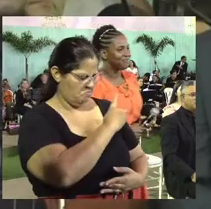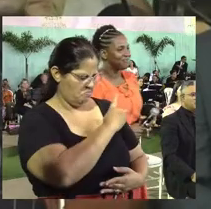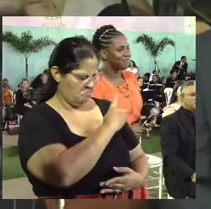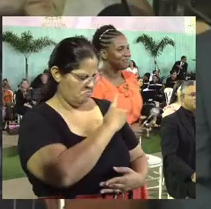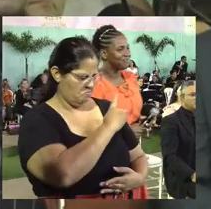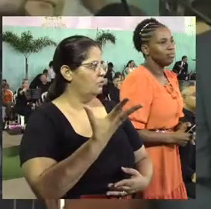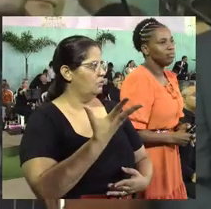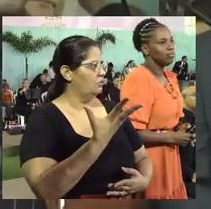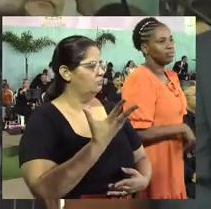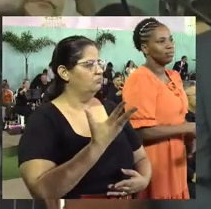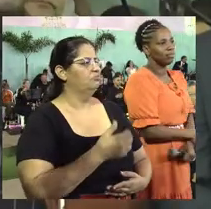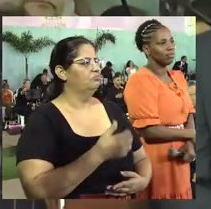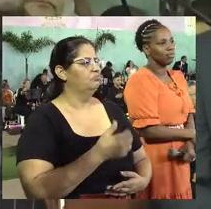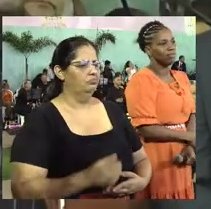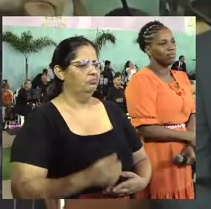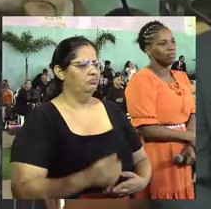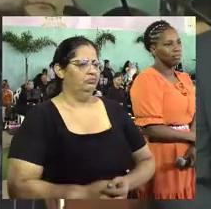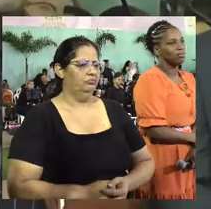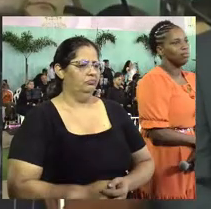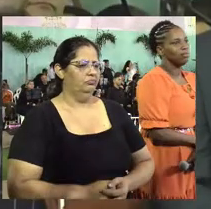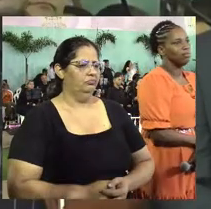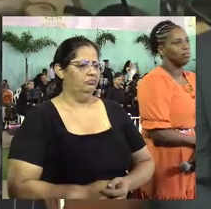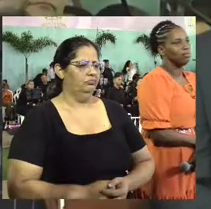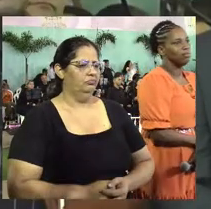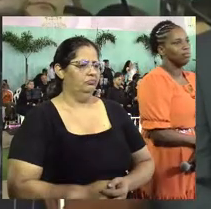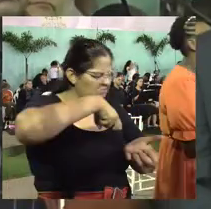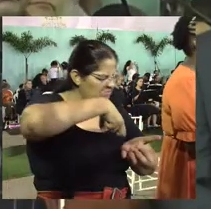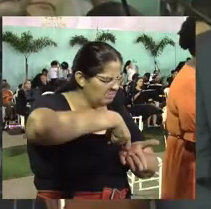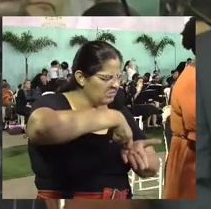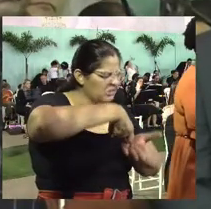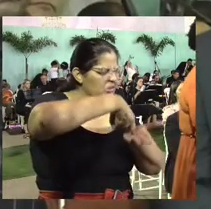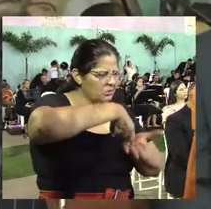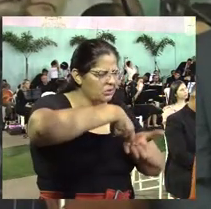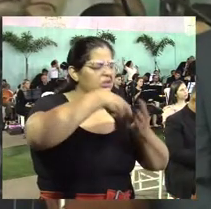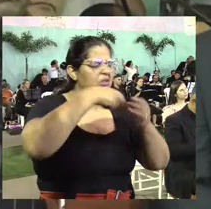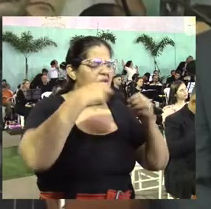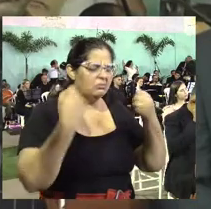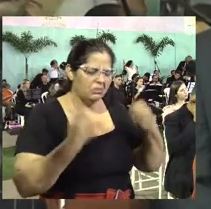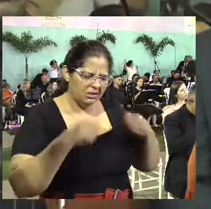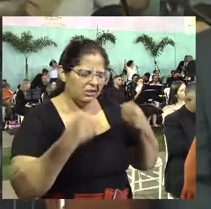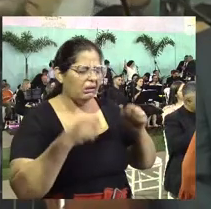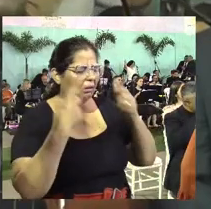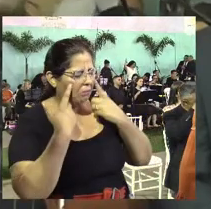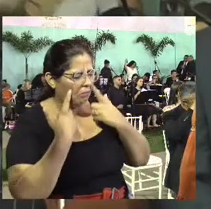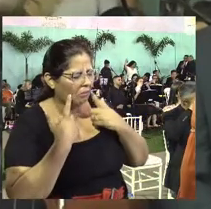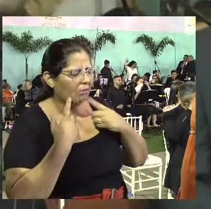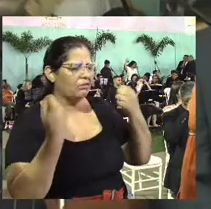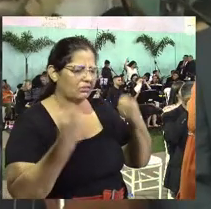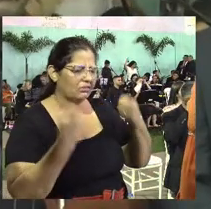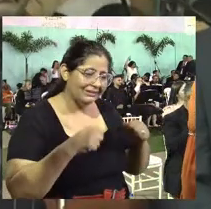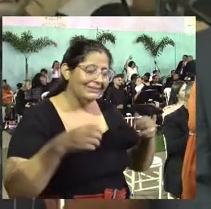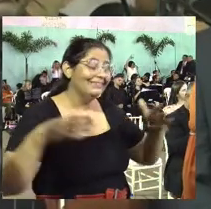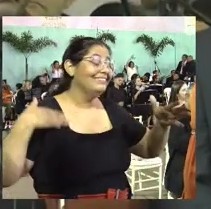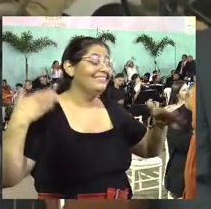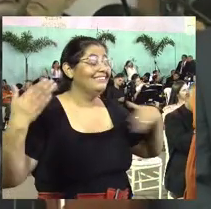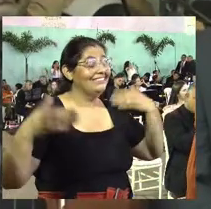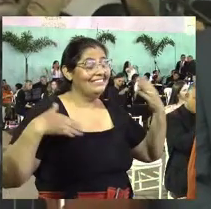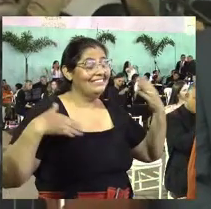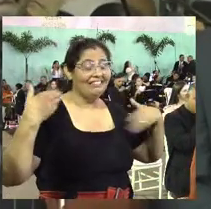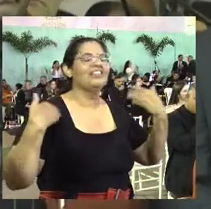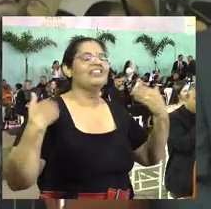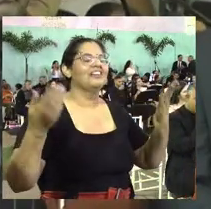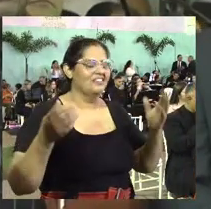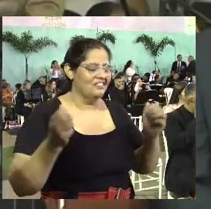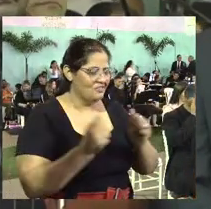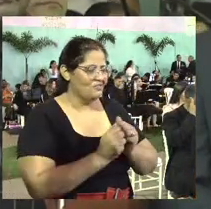coloca o ombro ajoelha quando tem que ajoelhar chora quando tem chorar se alegra quando